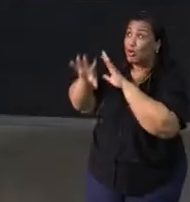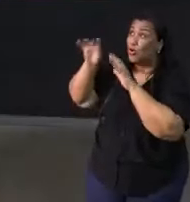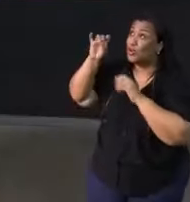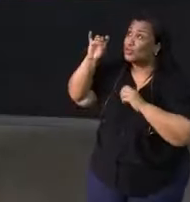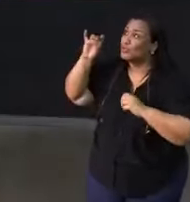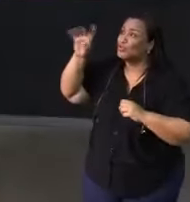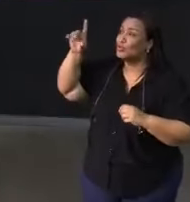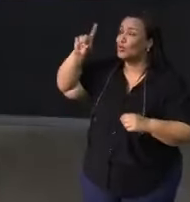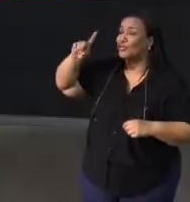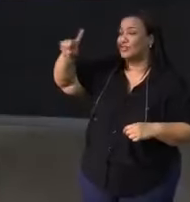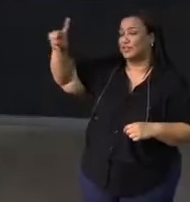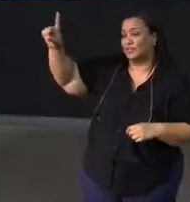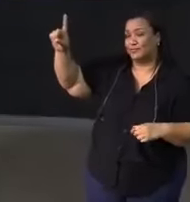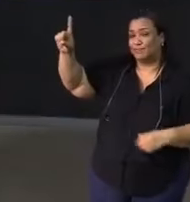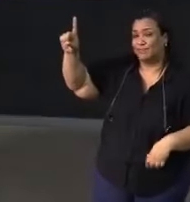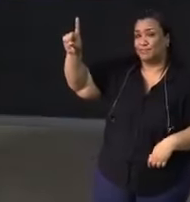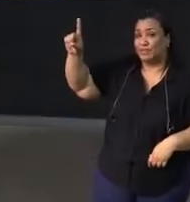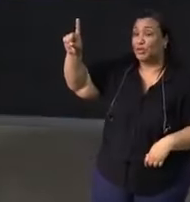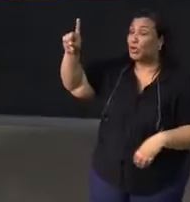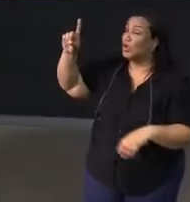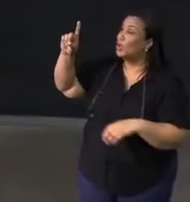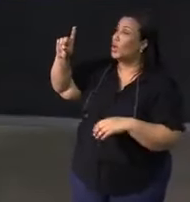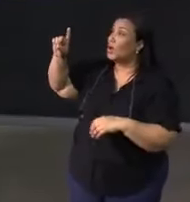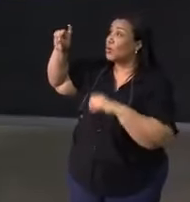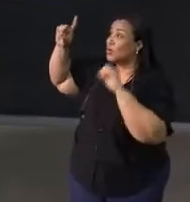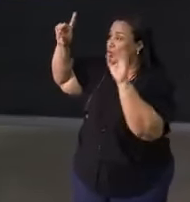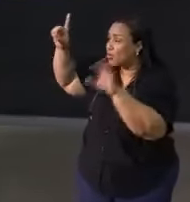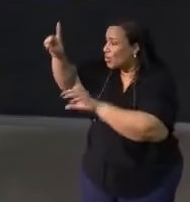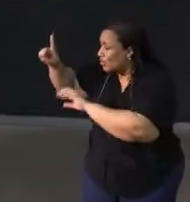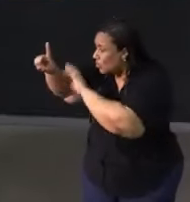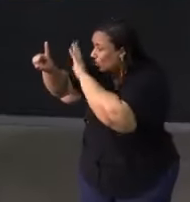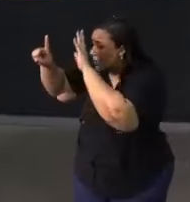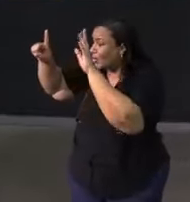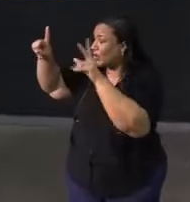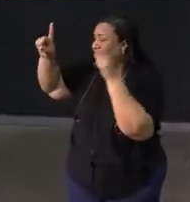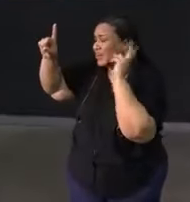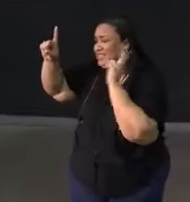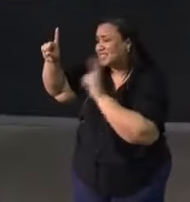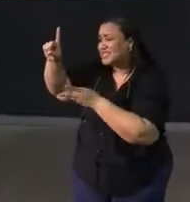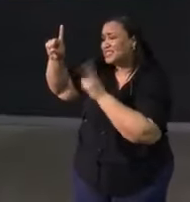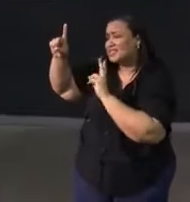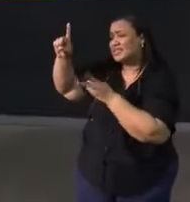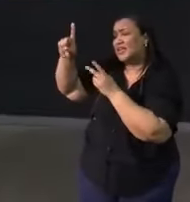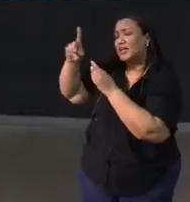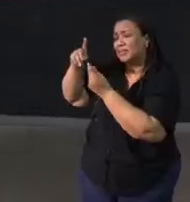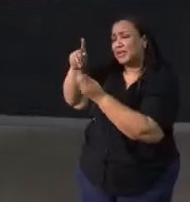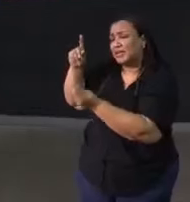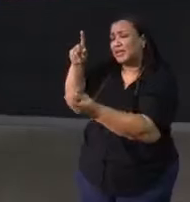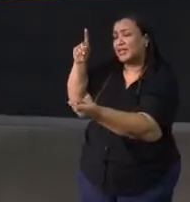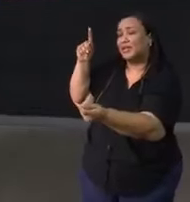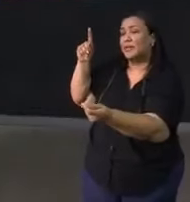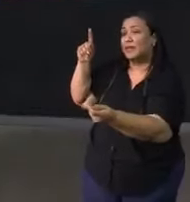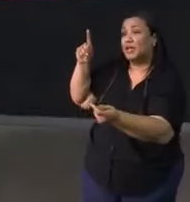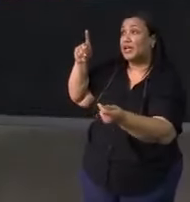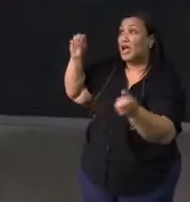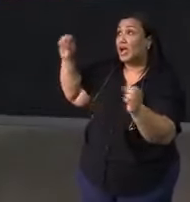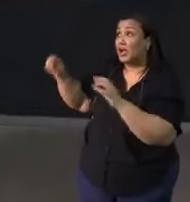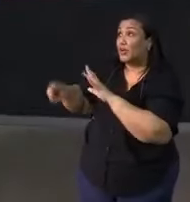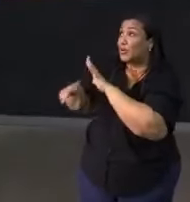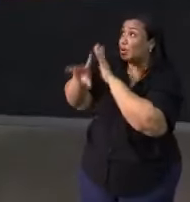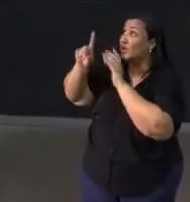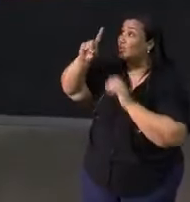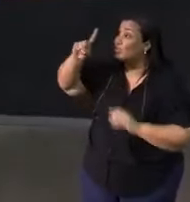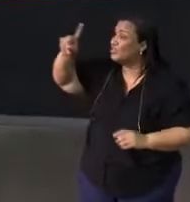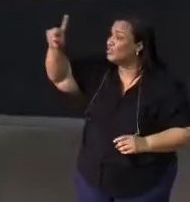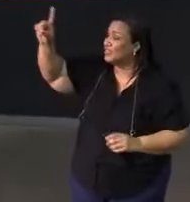fazer. A Ele a glória eternamente. Deus não divide a sua glória com ninguém.